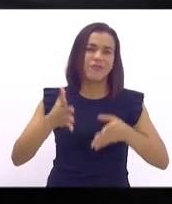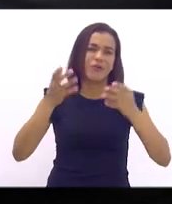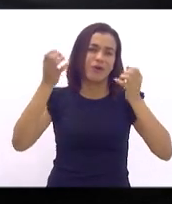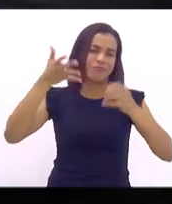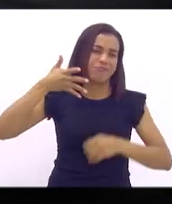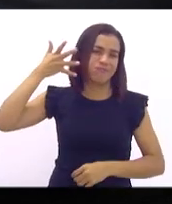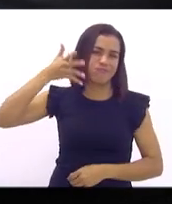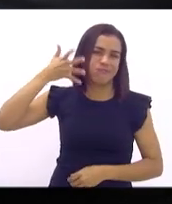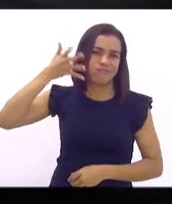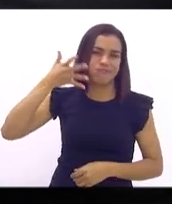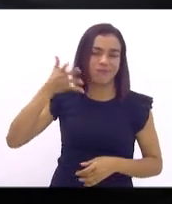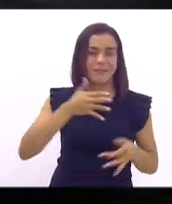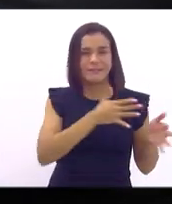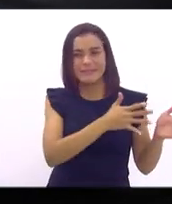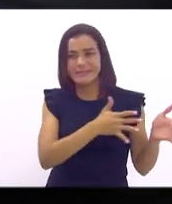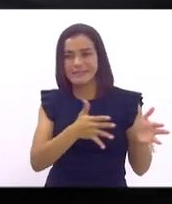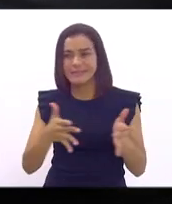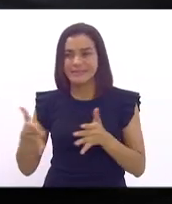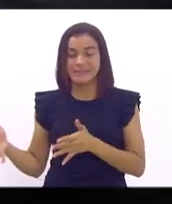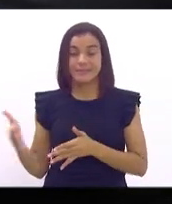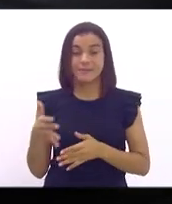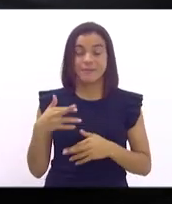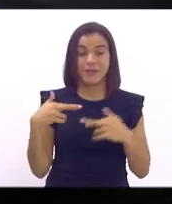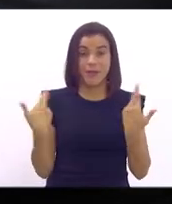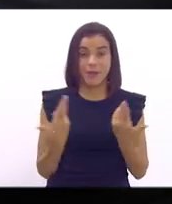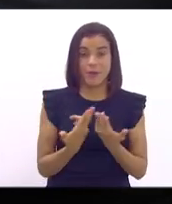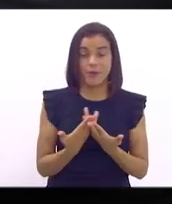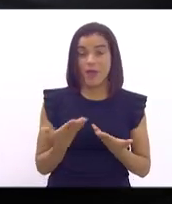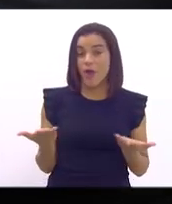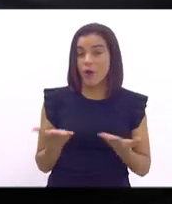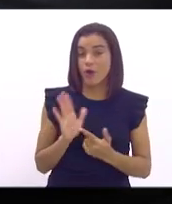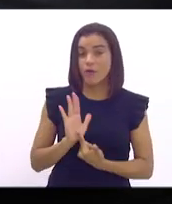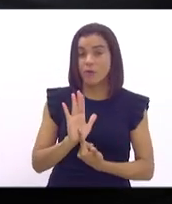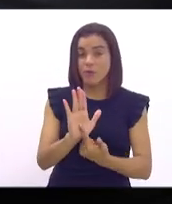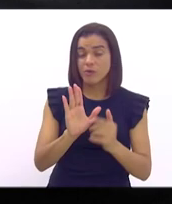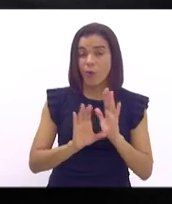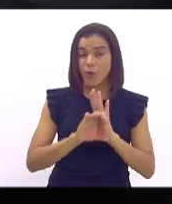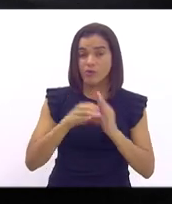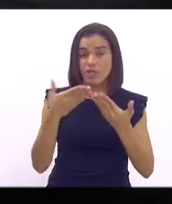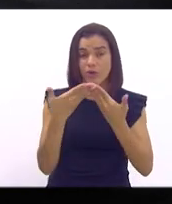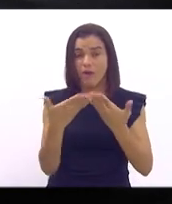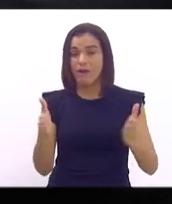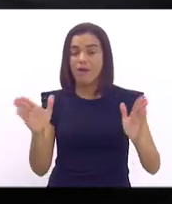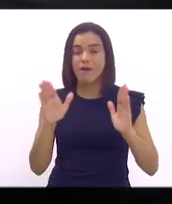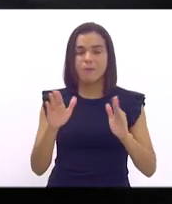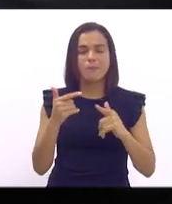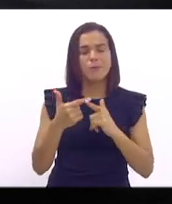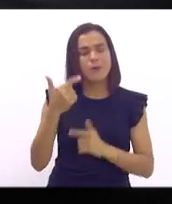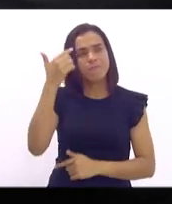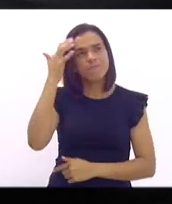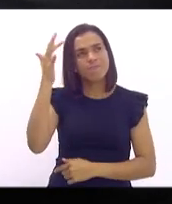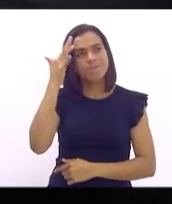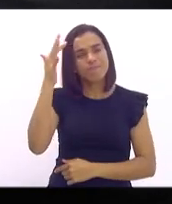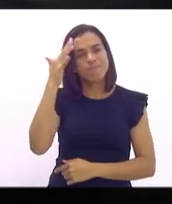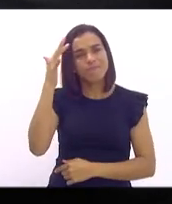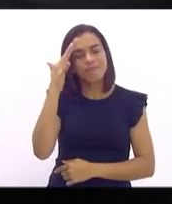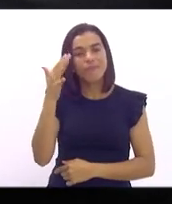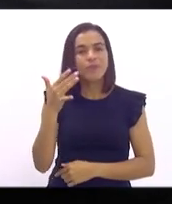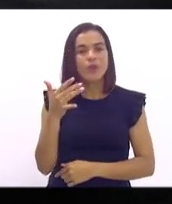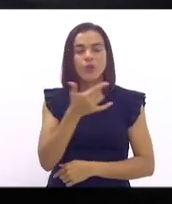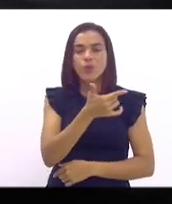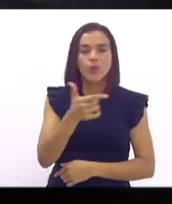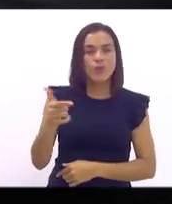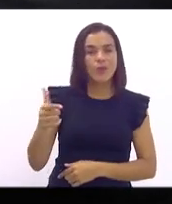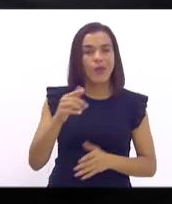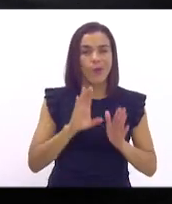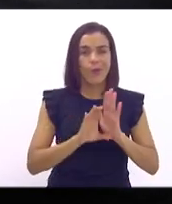debatido, né, ao longo das reuniões. Eu trouxe um conceito amplo porque eu penso que não há um único conceito